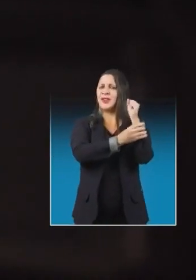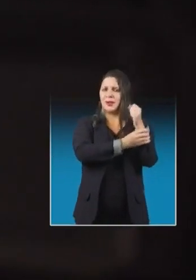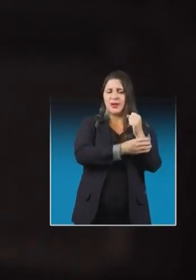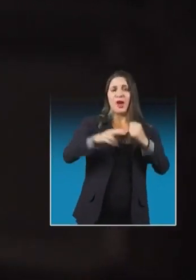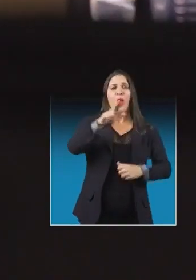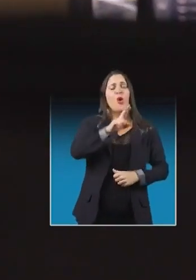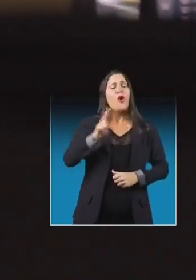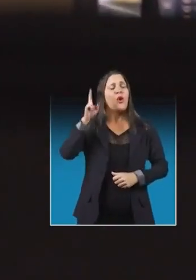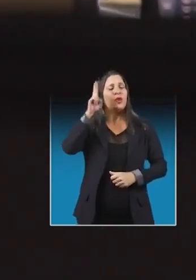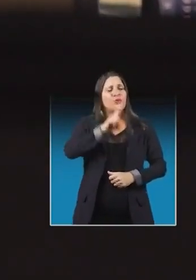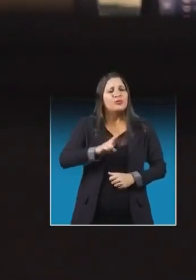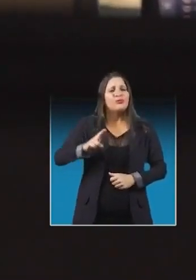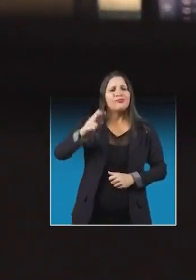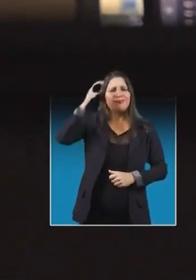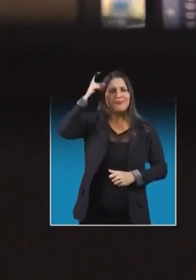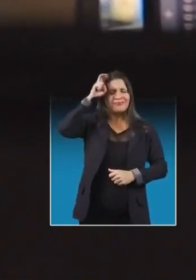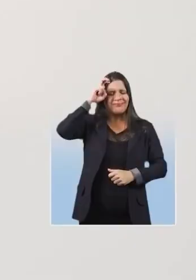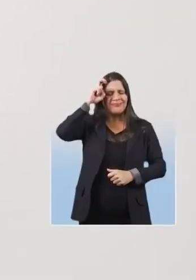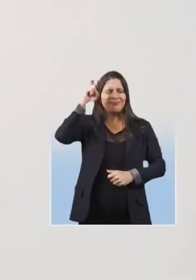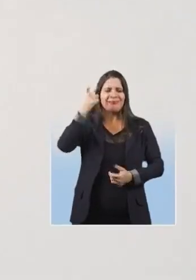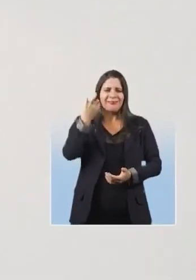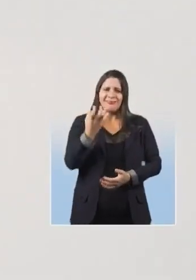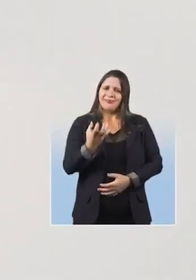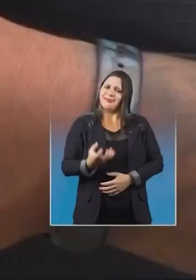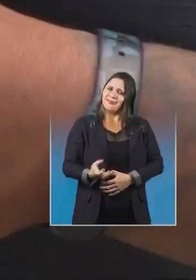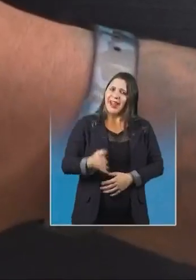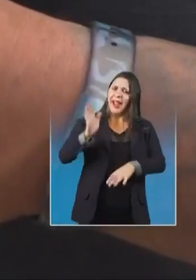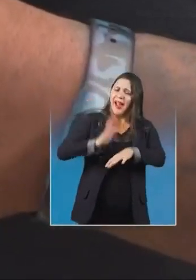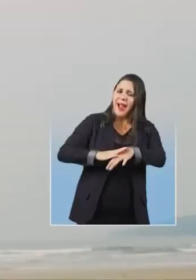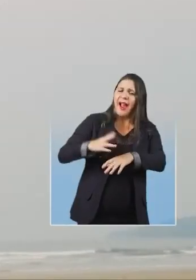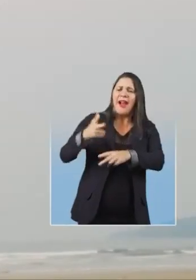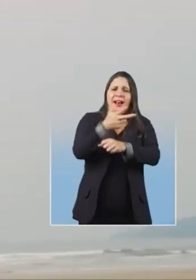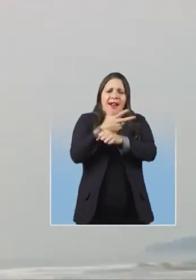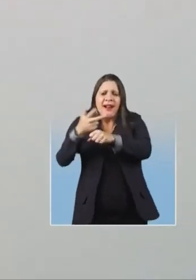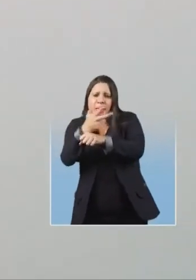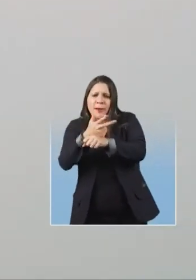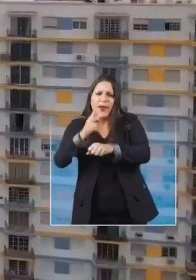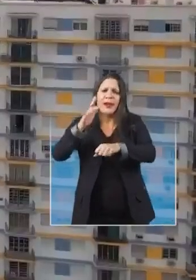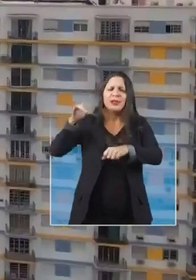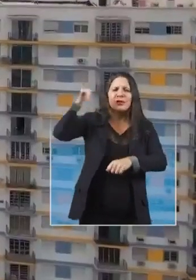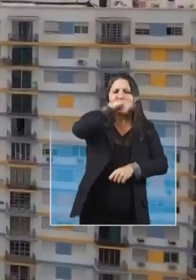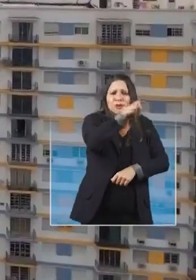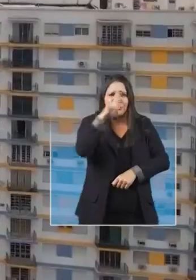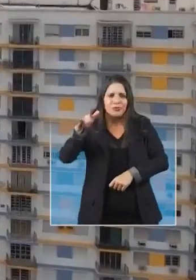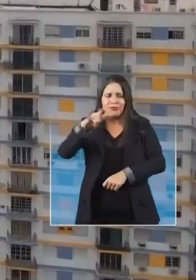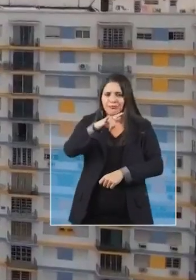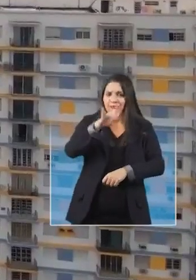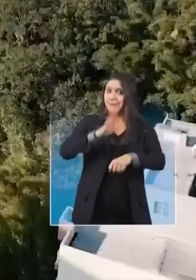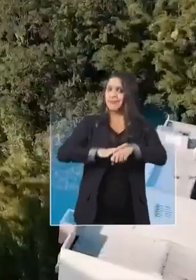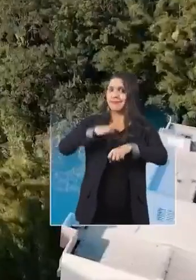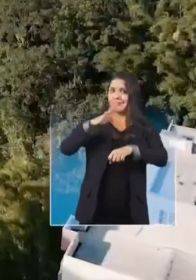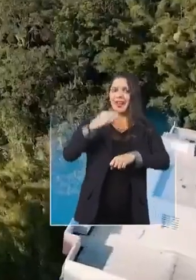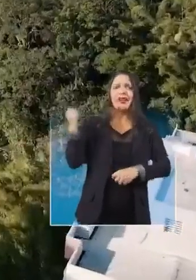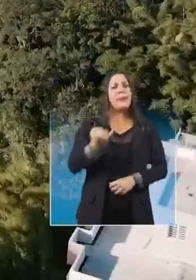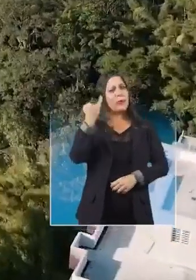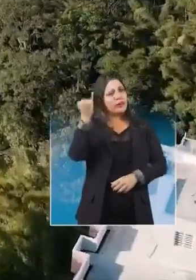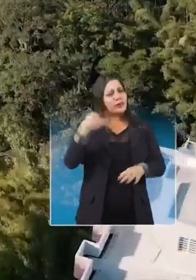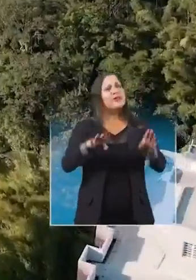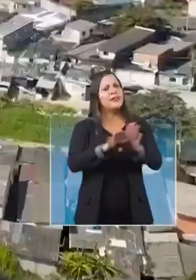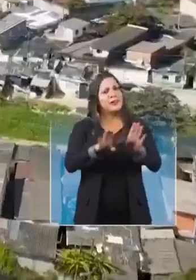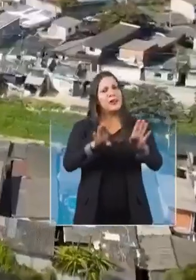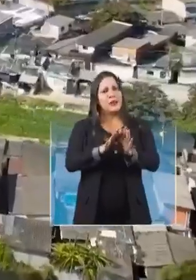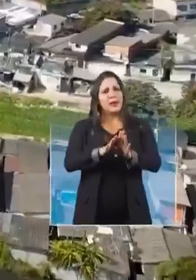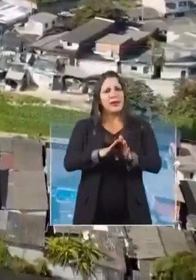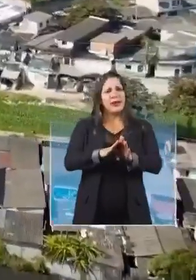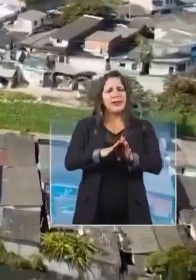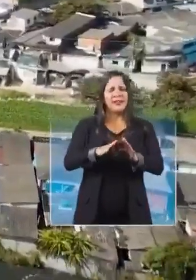uso da inteligência artificial, mais câmeras e mais drones. E algo muito importante, vamos implantar as zonas de